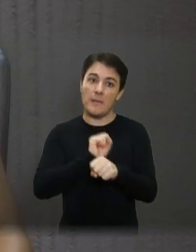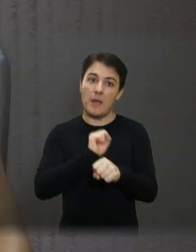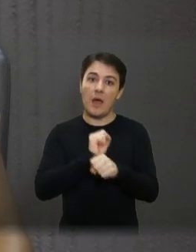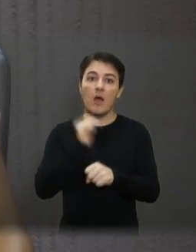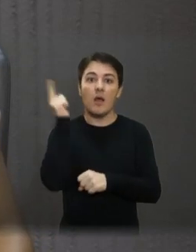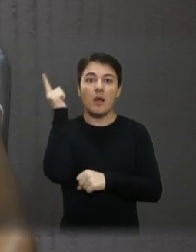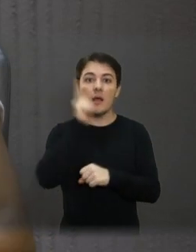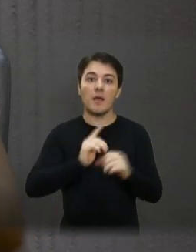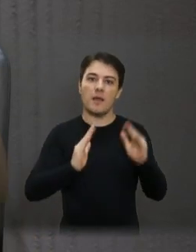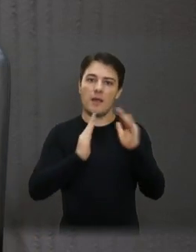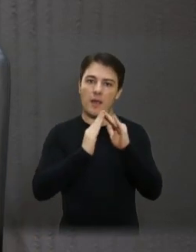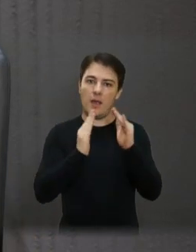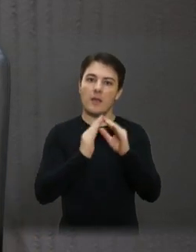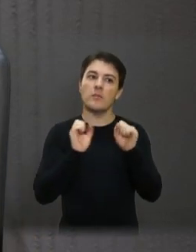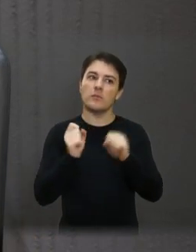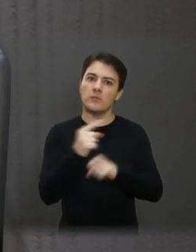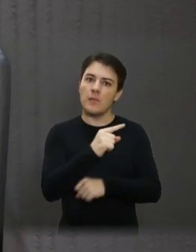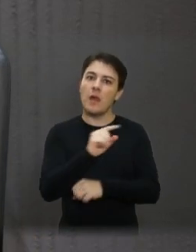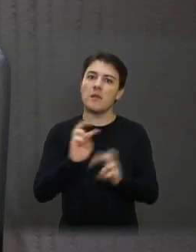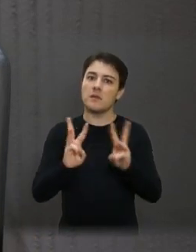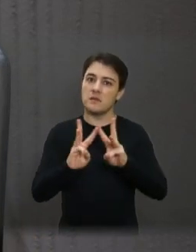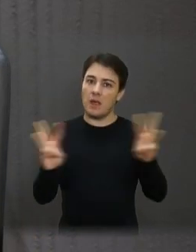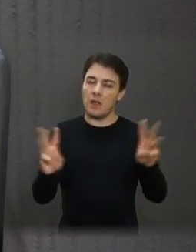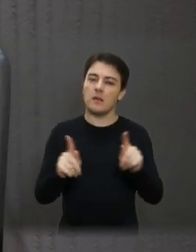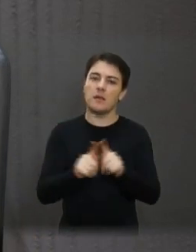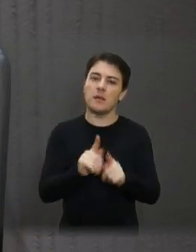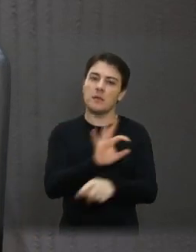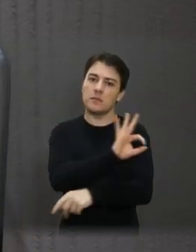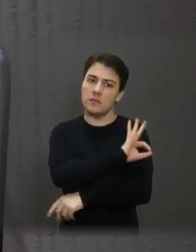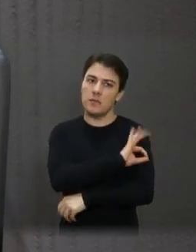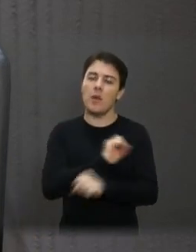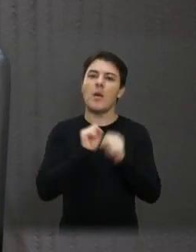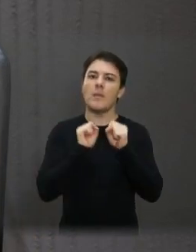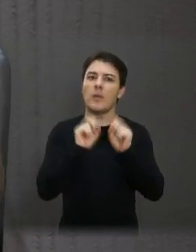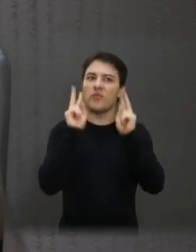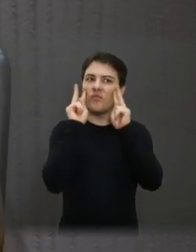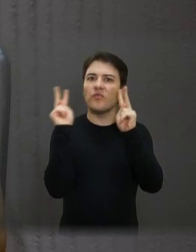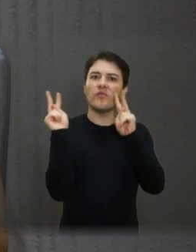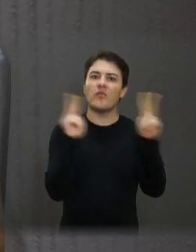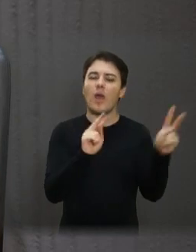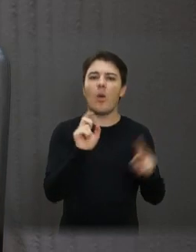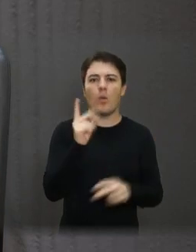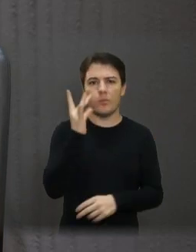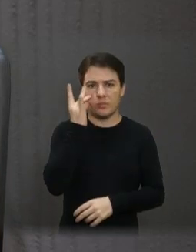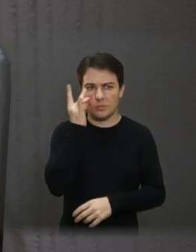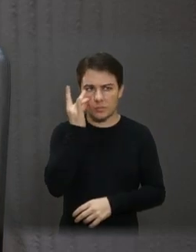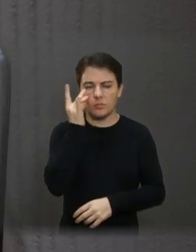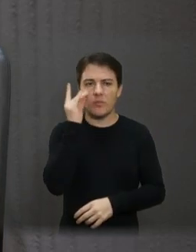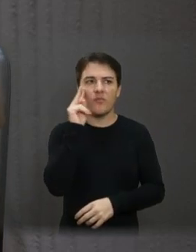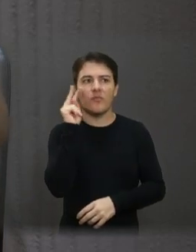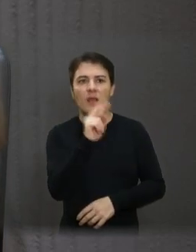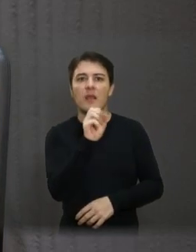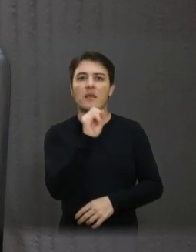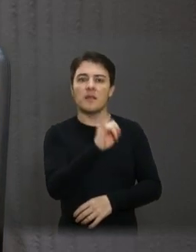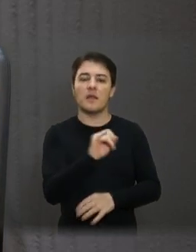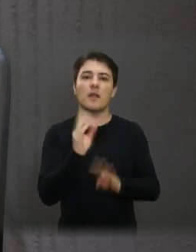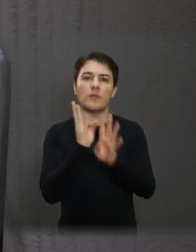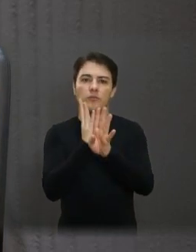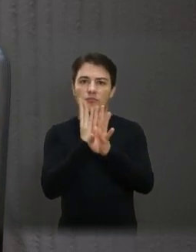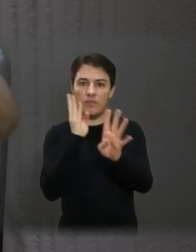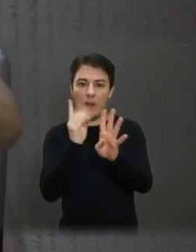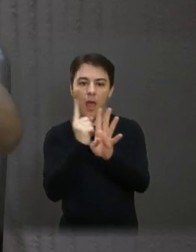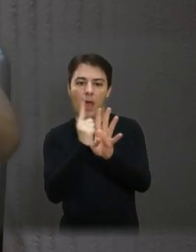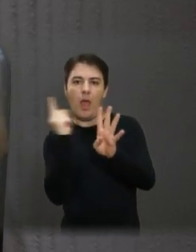também na habitação a pessoa pode ir lá acompanhando dia a dia pelo site ou pessoalmente e vendo se alguém foi